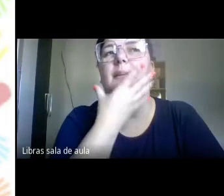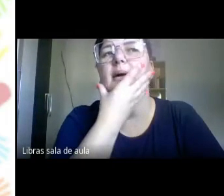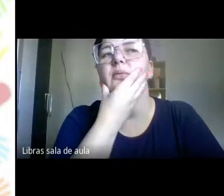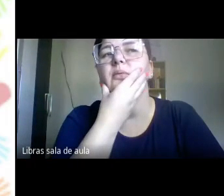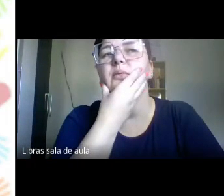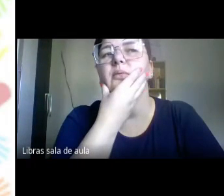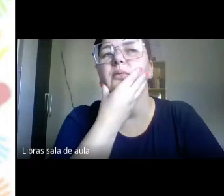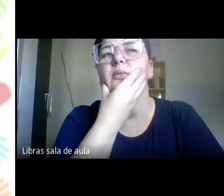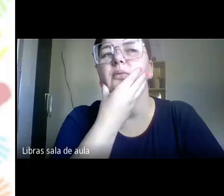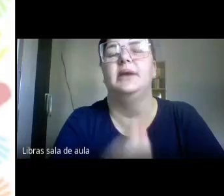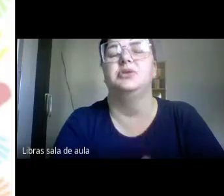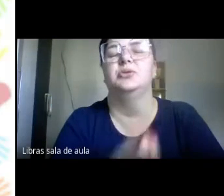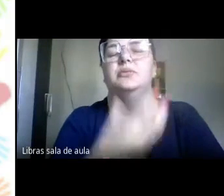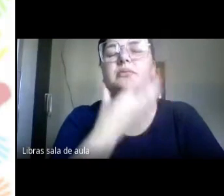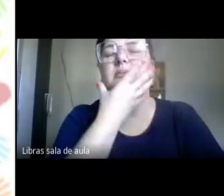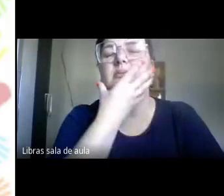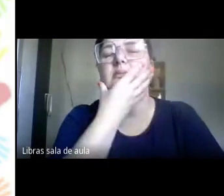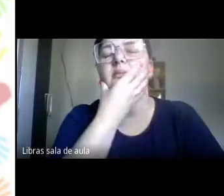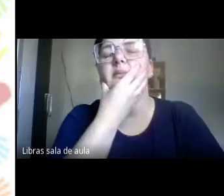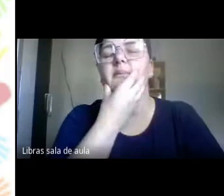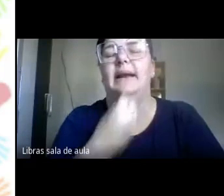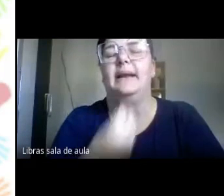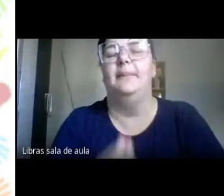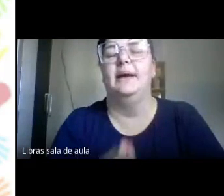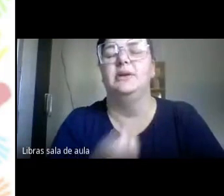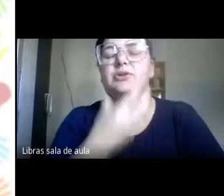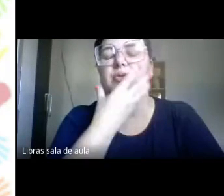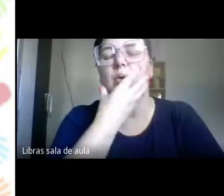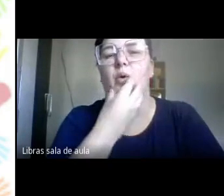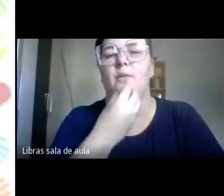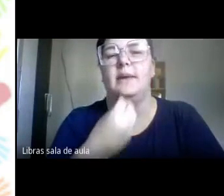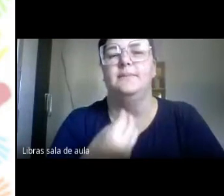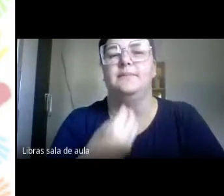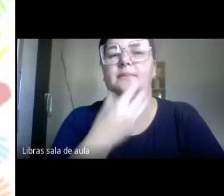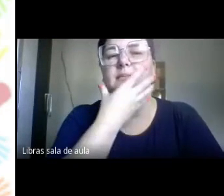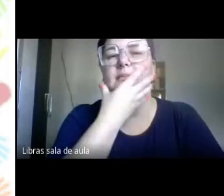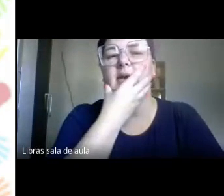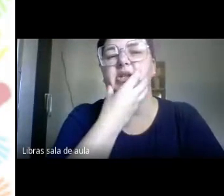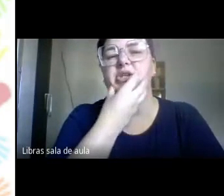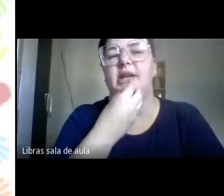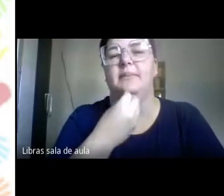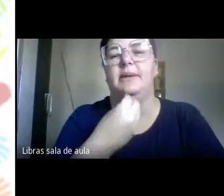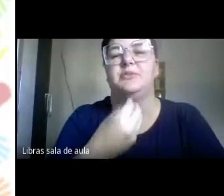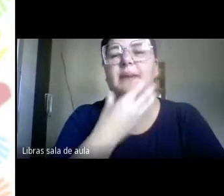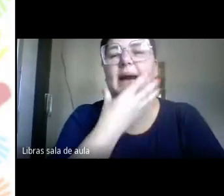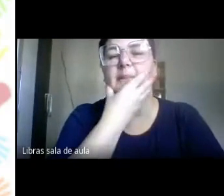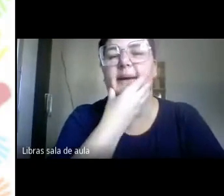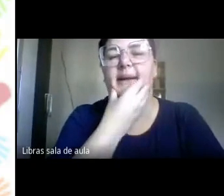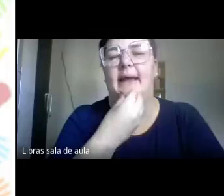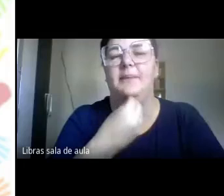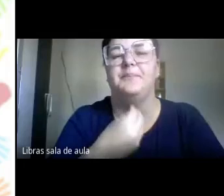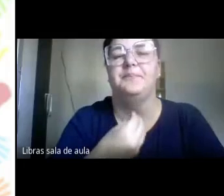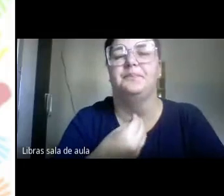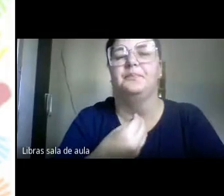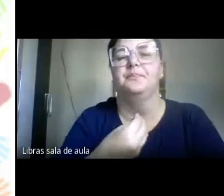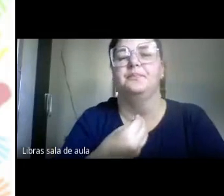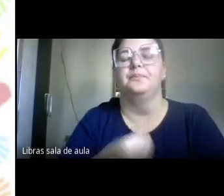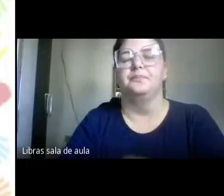A mão no queixo para baixo, homem. A gente lembra de barba,